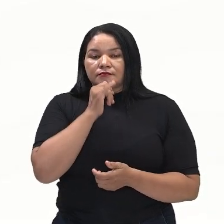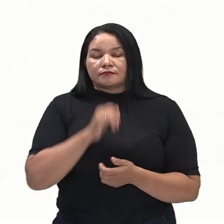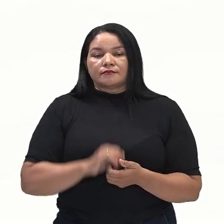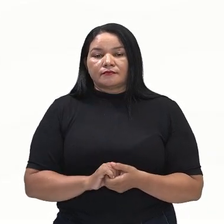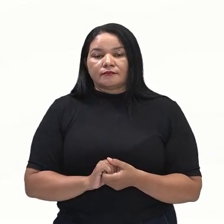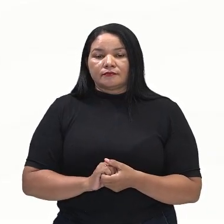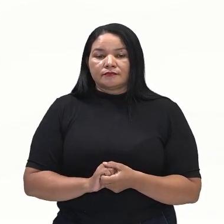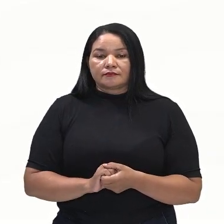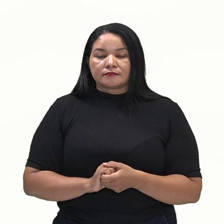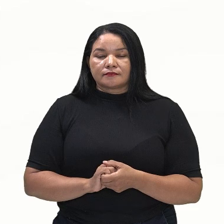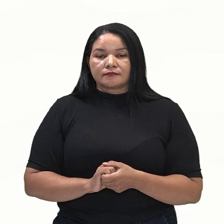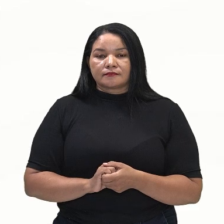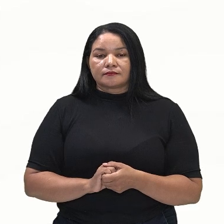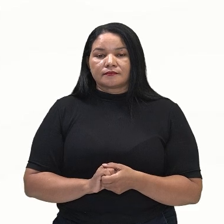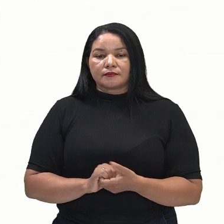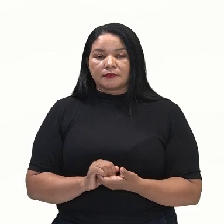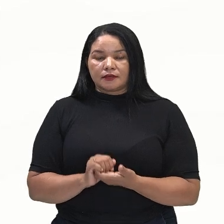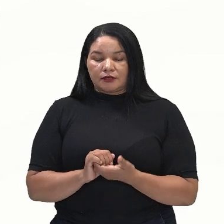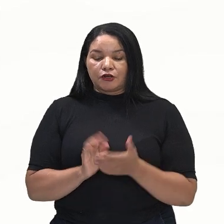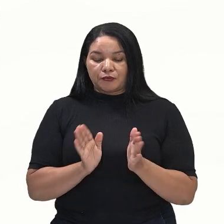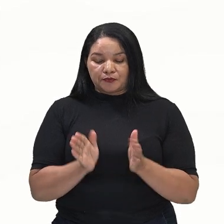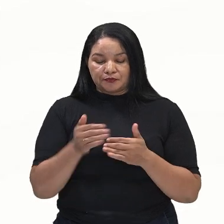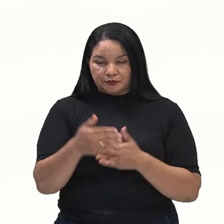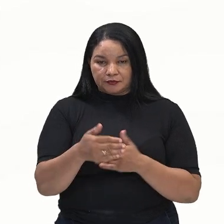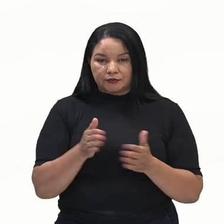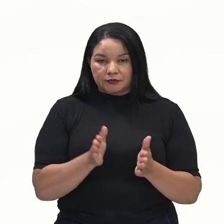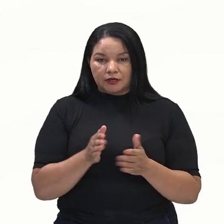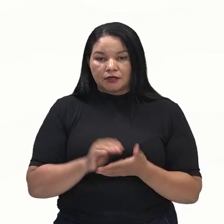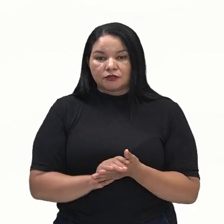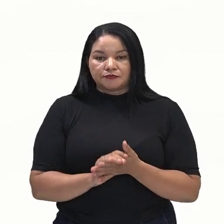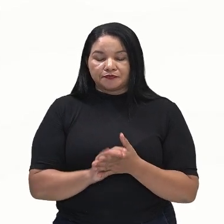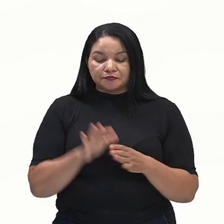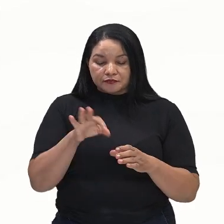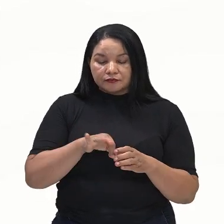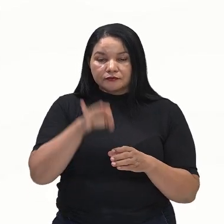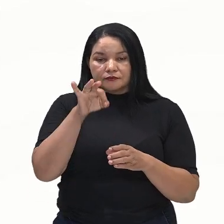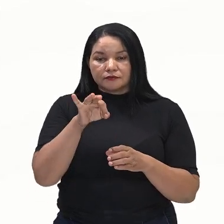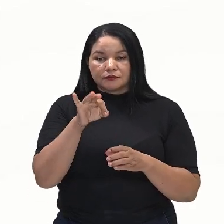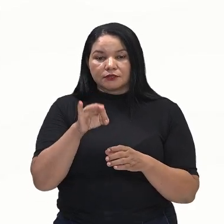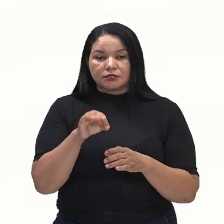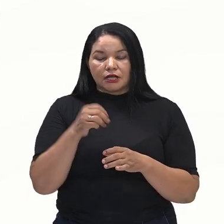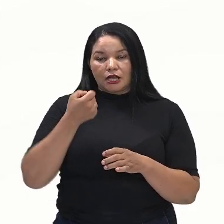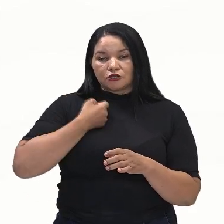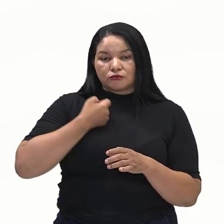lá. Em uma caixa há tickets numerados de 1 a 5.